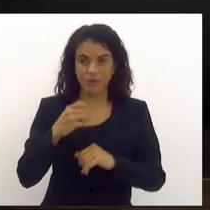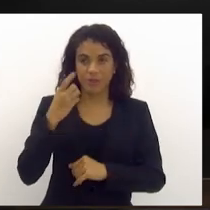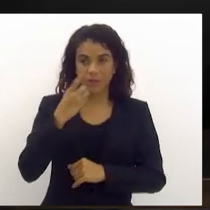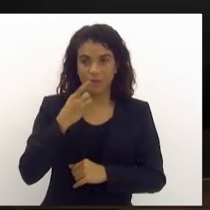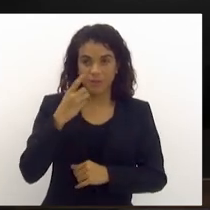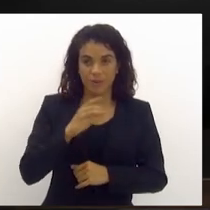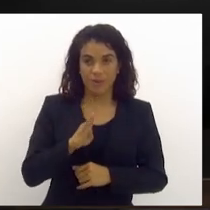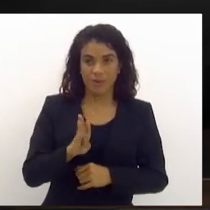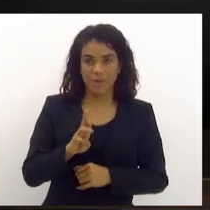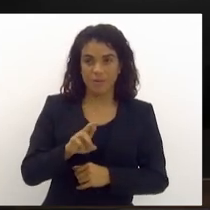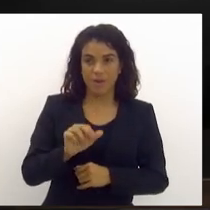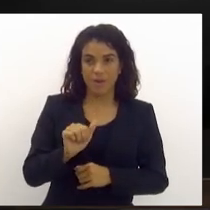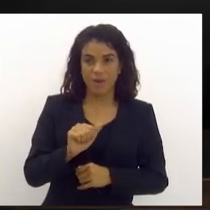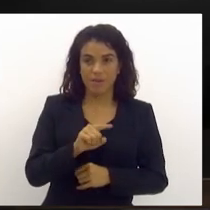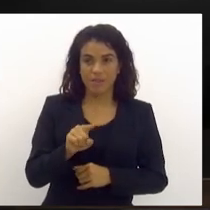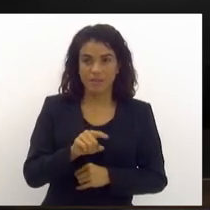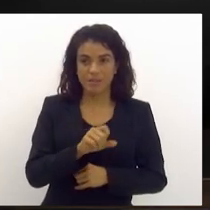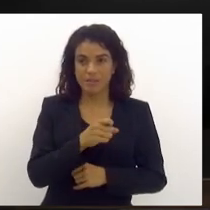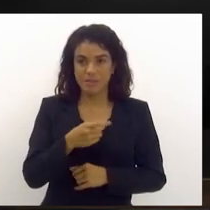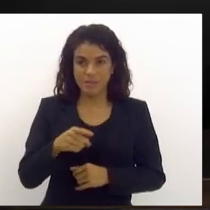deputado Brazão.